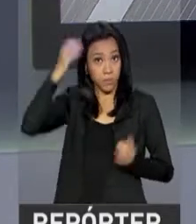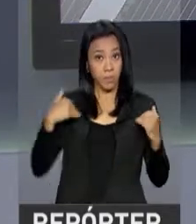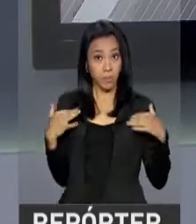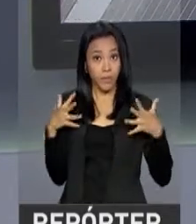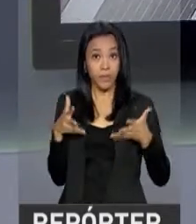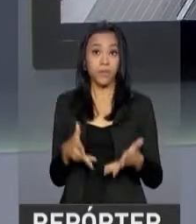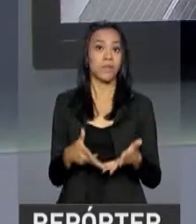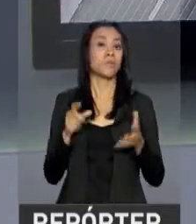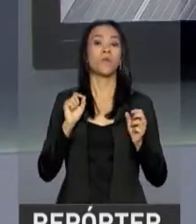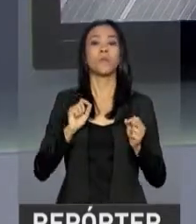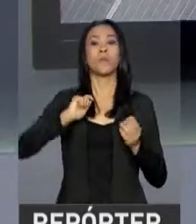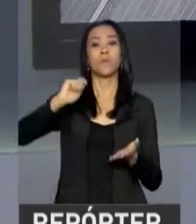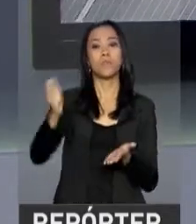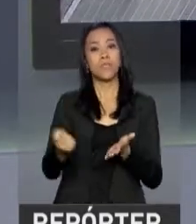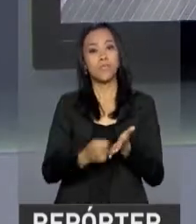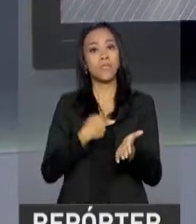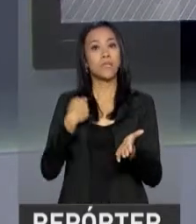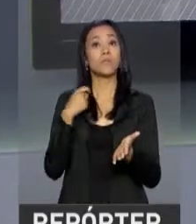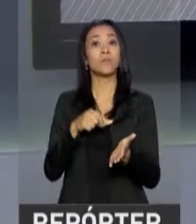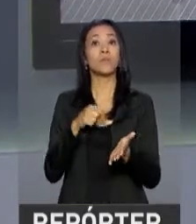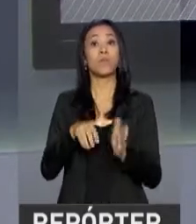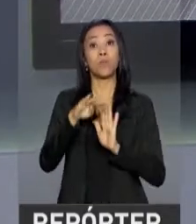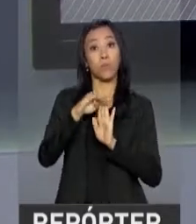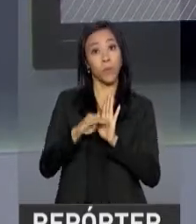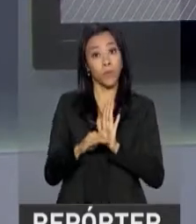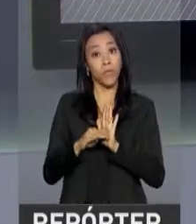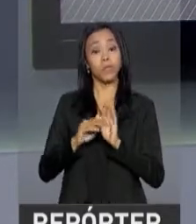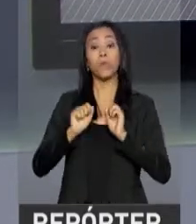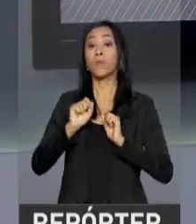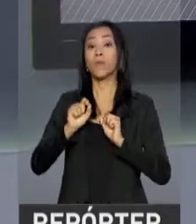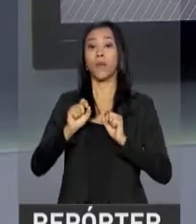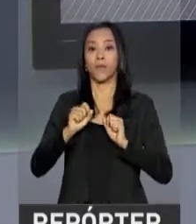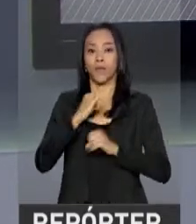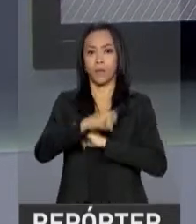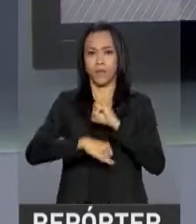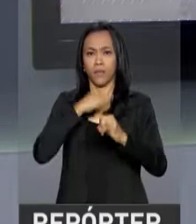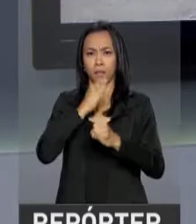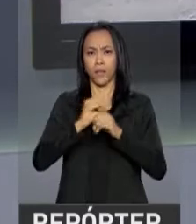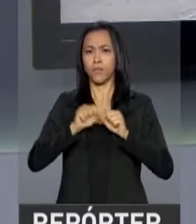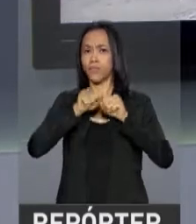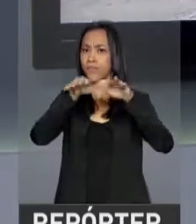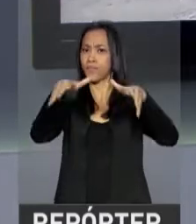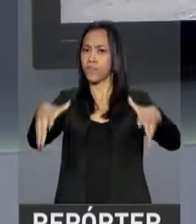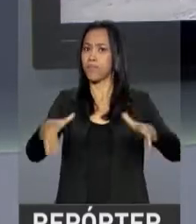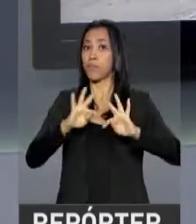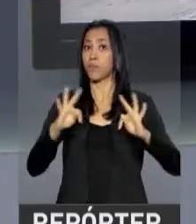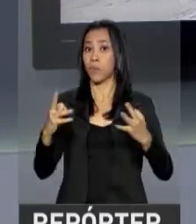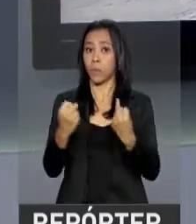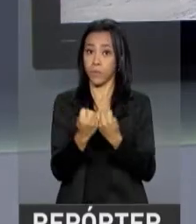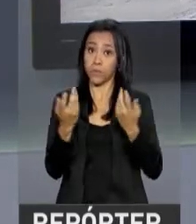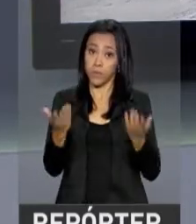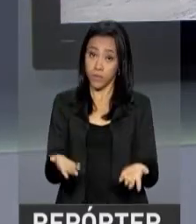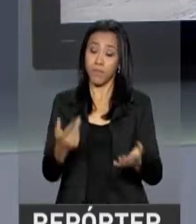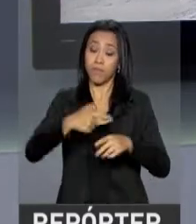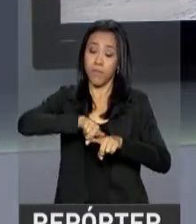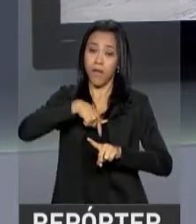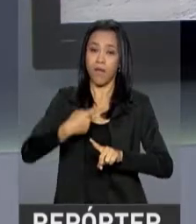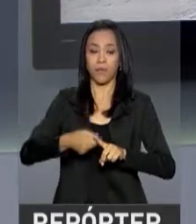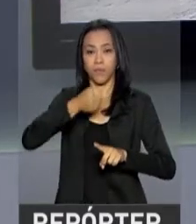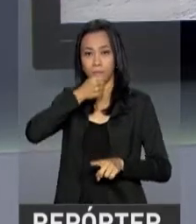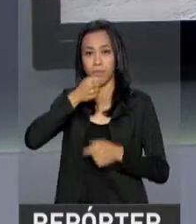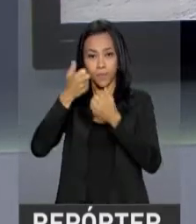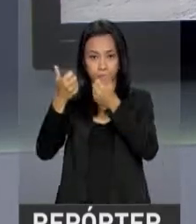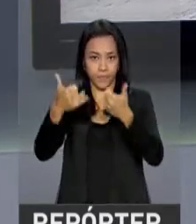assinatura do termo de adesão ao programa Internet para Todos. A repórter Gabriela Noronha traz mais informações ao vivo sobre a agenda